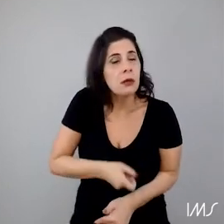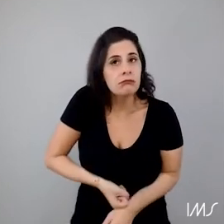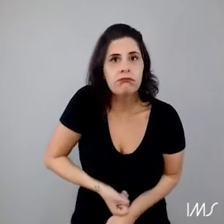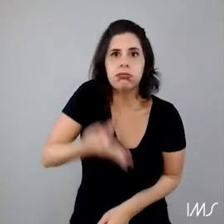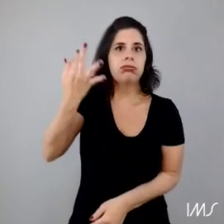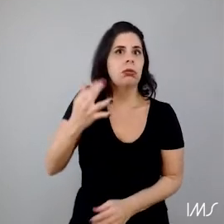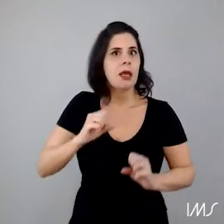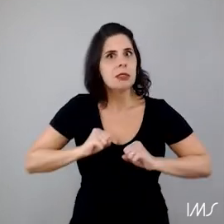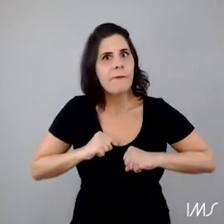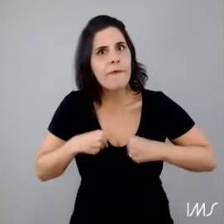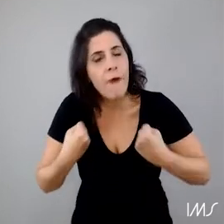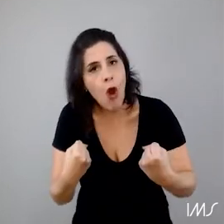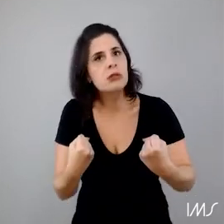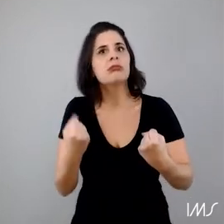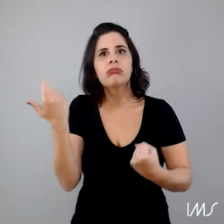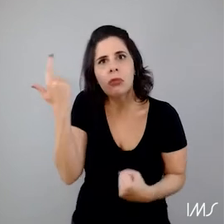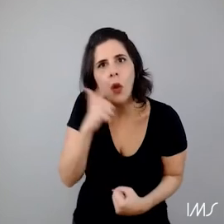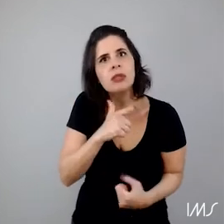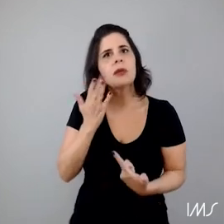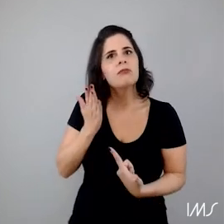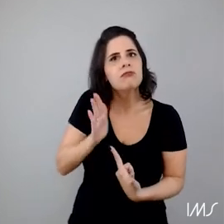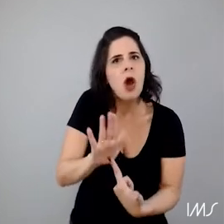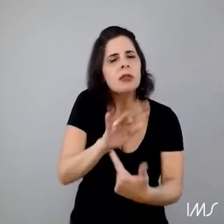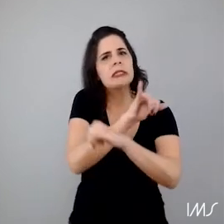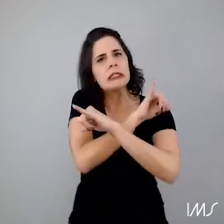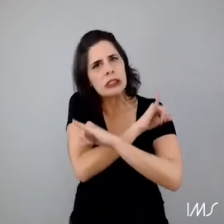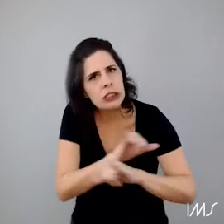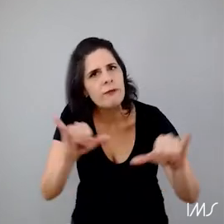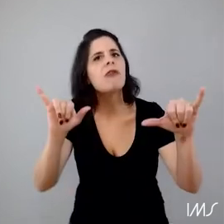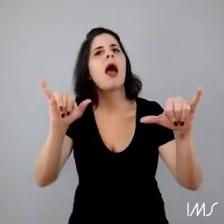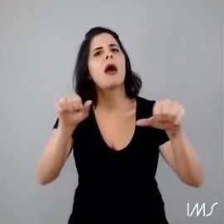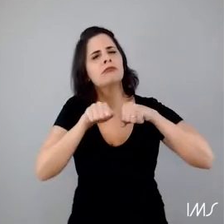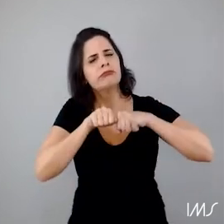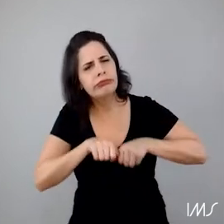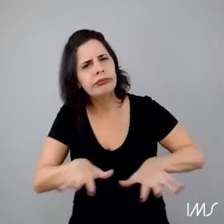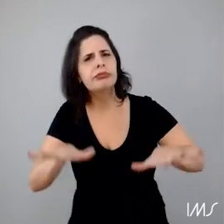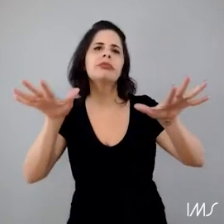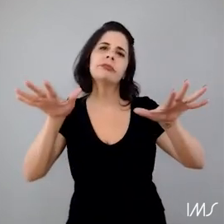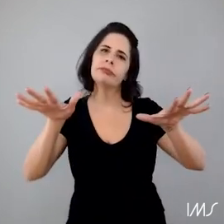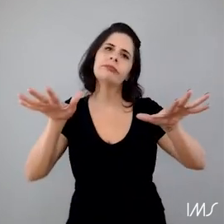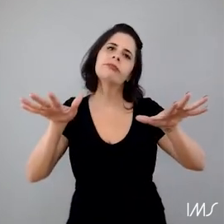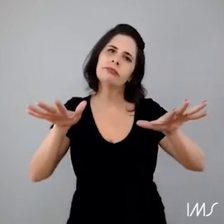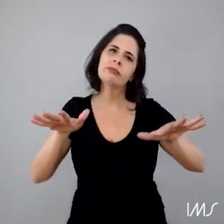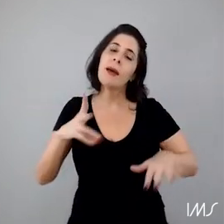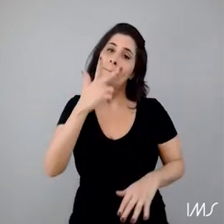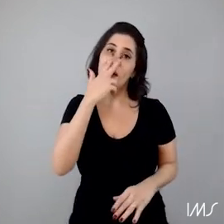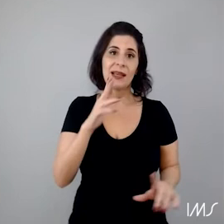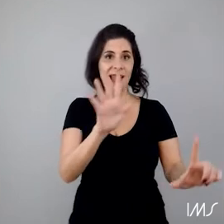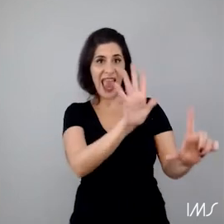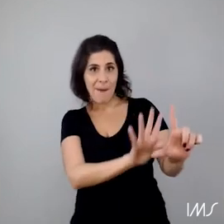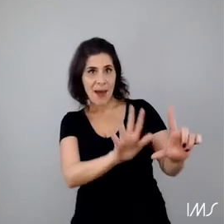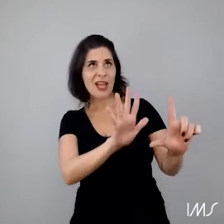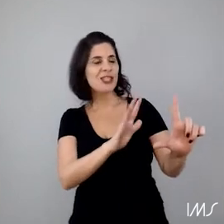de Stefania em revelar, em divulgar essa imagem que ela tinha no seu